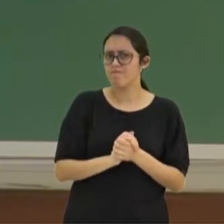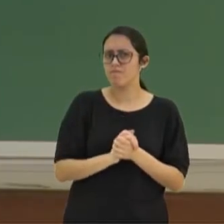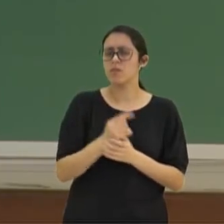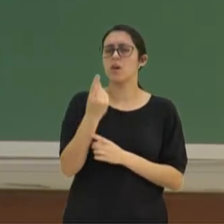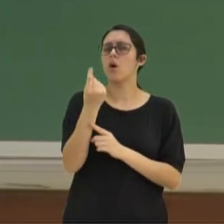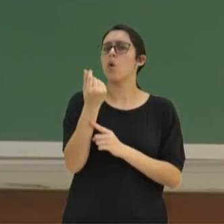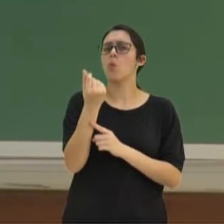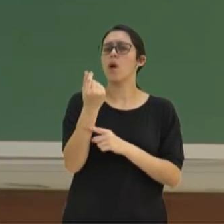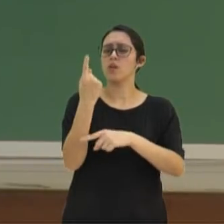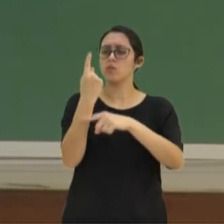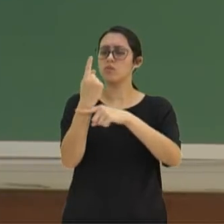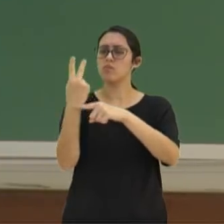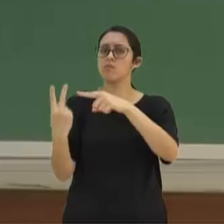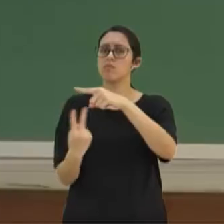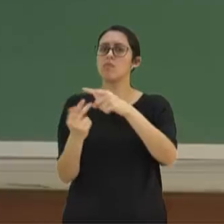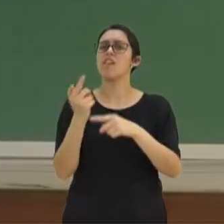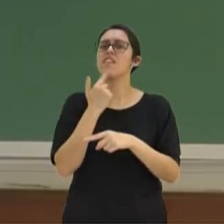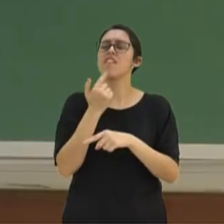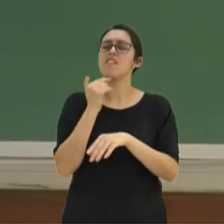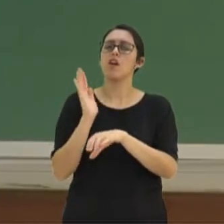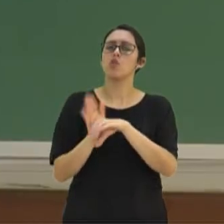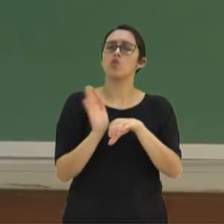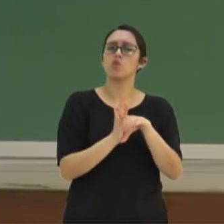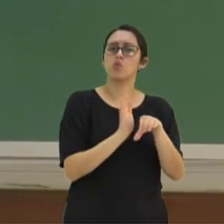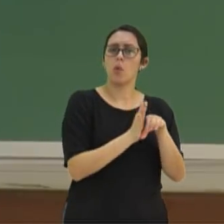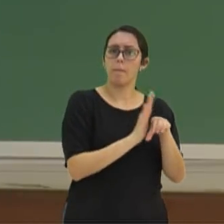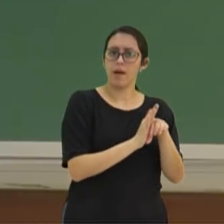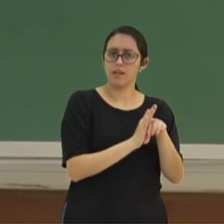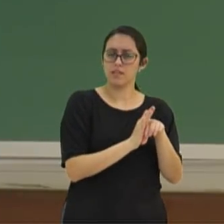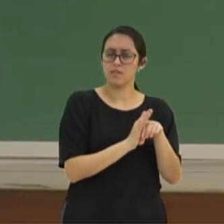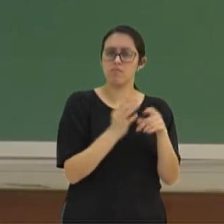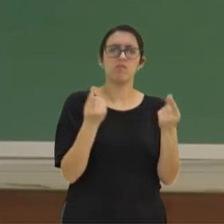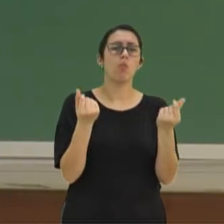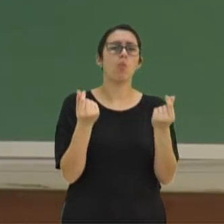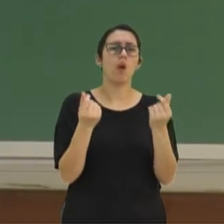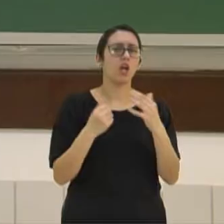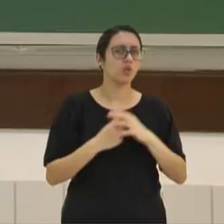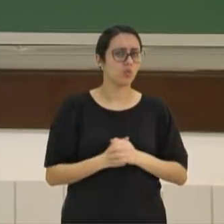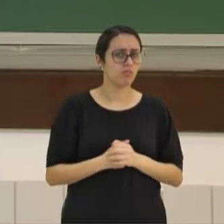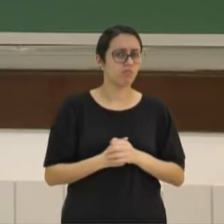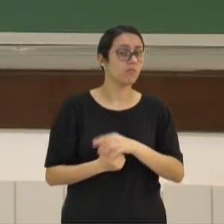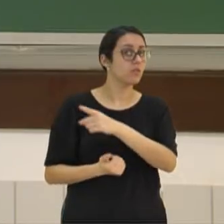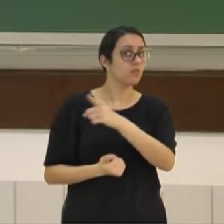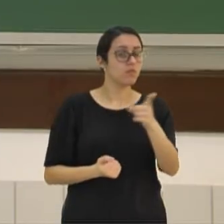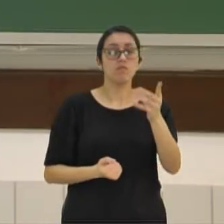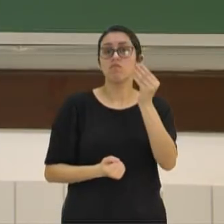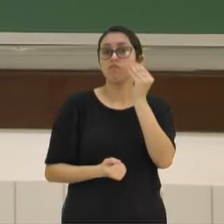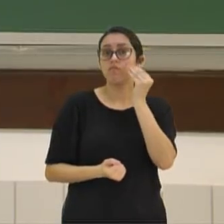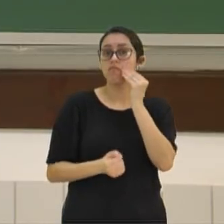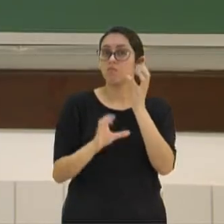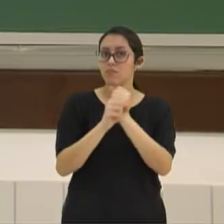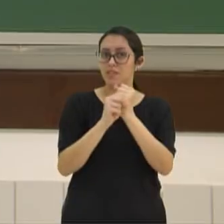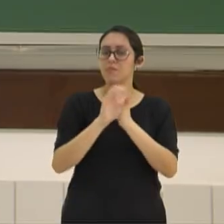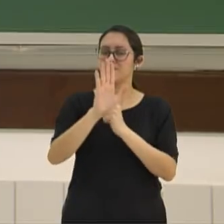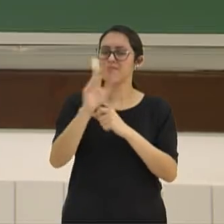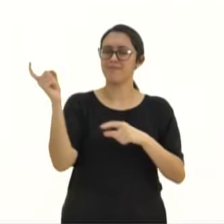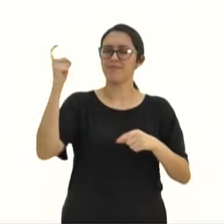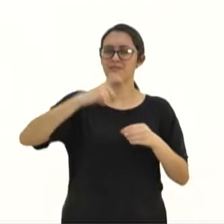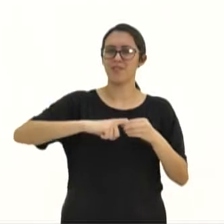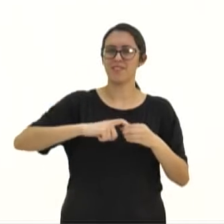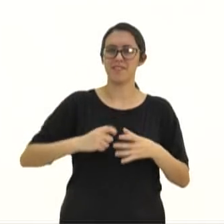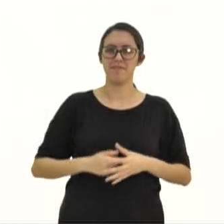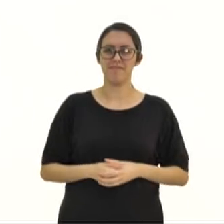é meio quilo de tomate? Exatamente meio quilo. Tudo bem? Eu vou dar um tempo para vocês resolverem e a gente já volta.